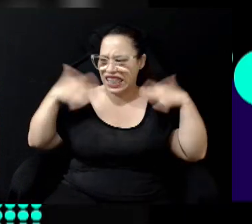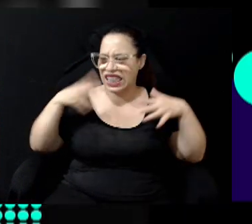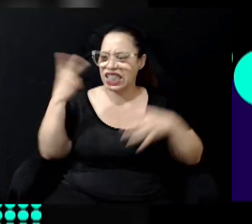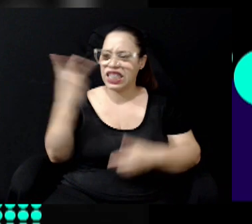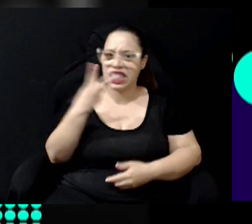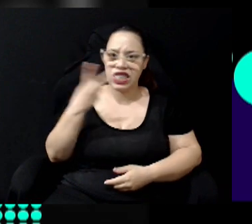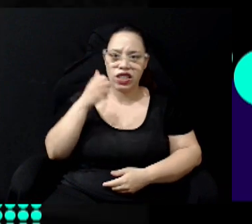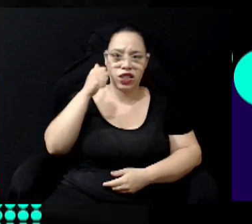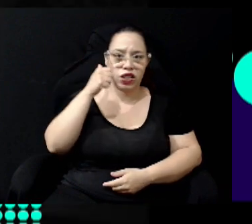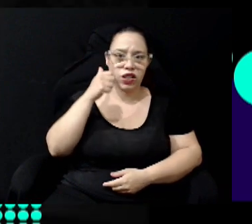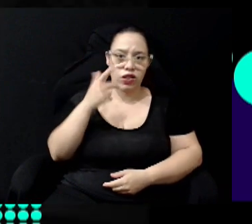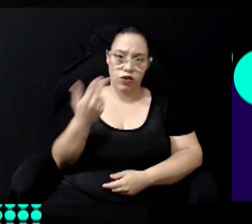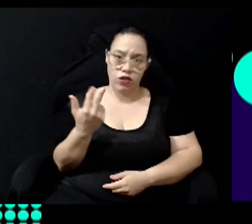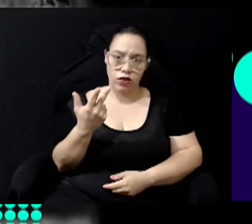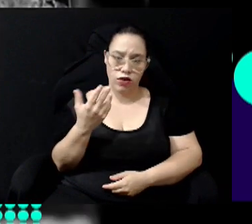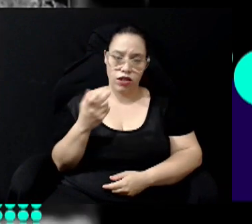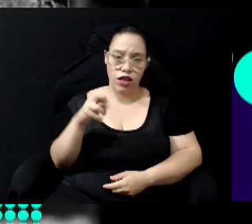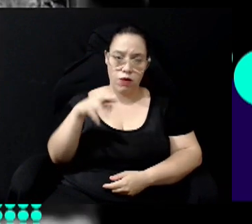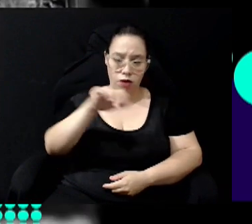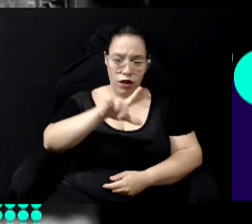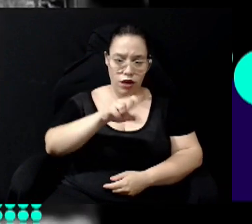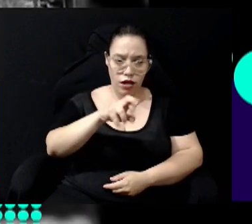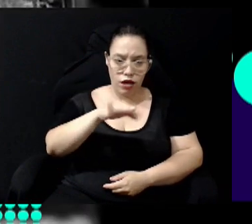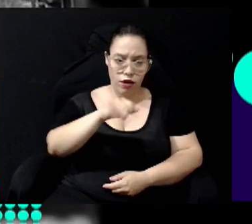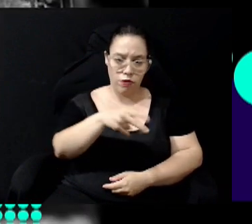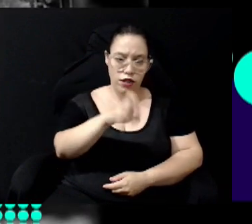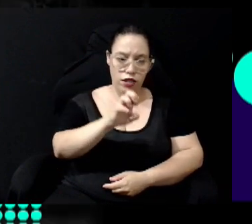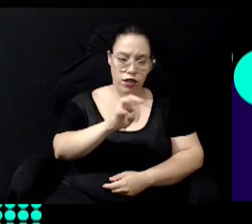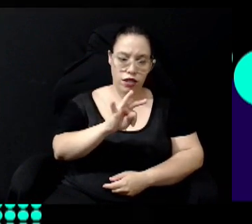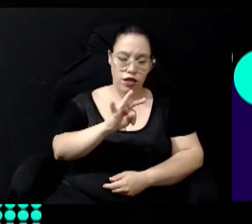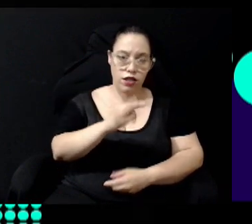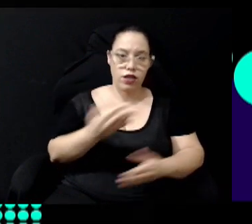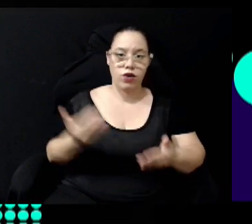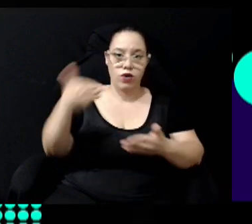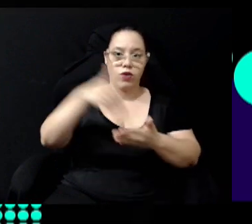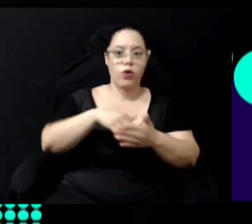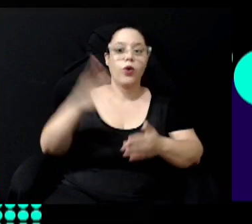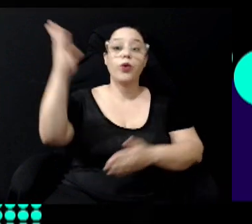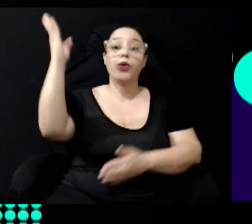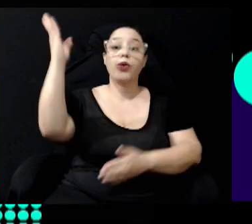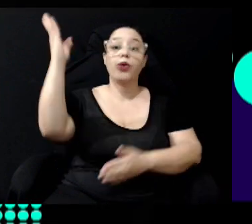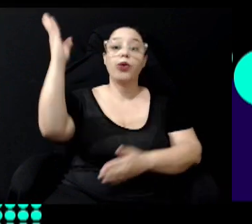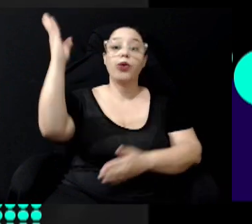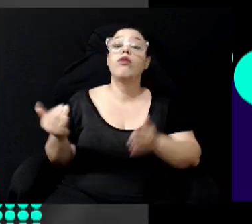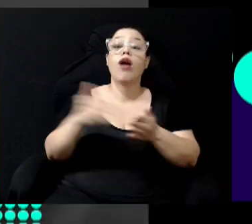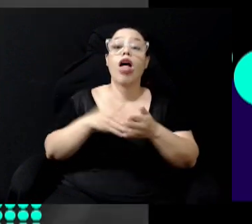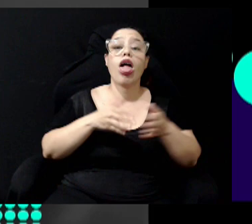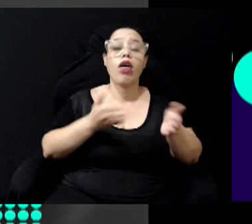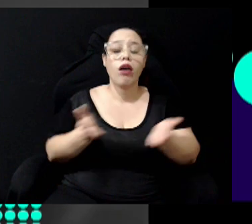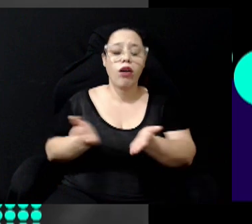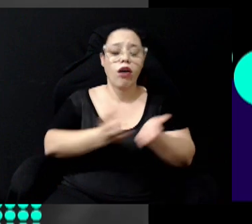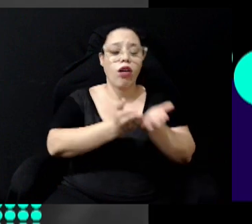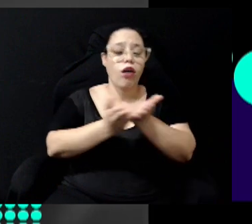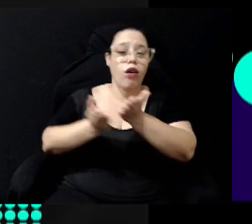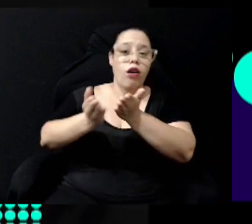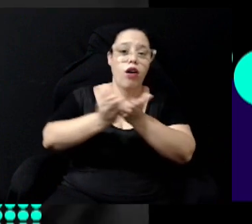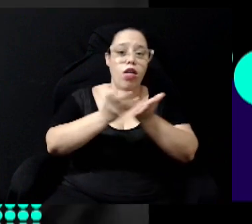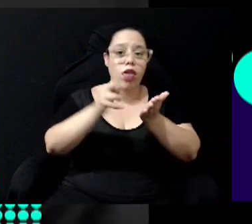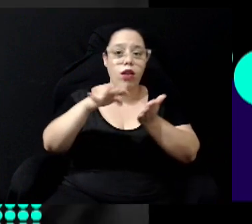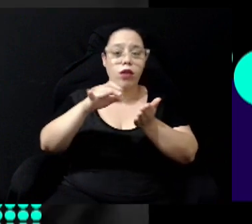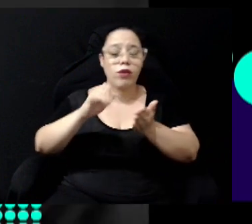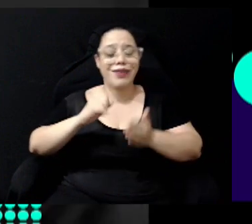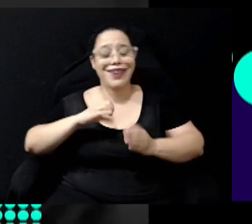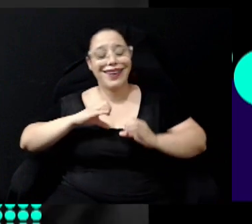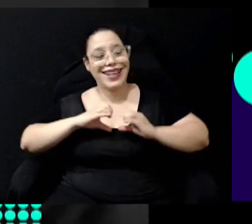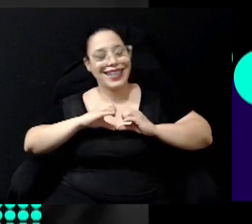católicos, Emily e Emir, embarcam rumo ao Brasil. Durante a viagem, Emily se apaixona por um